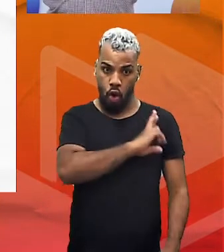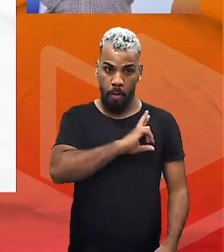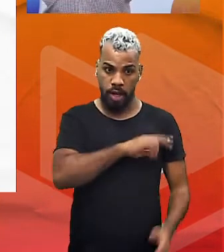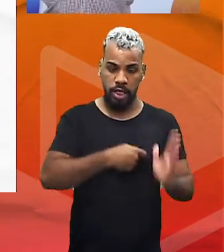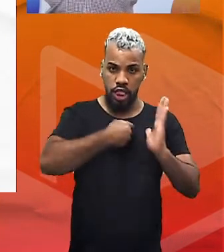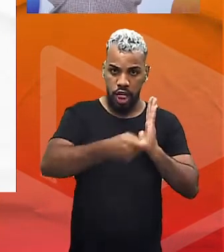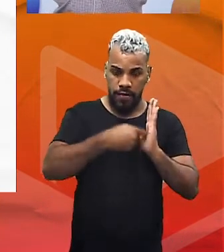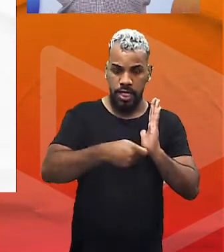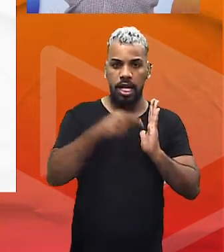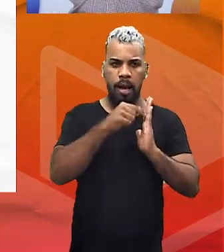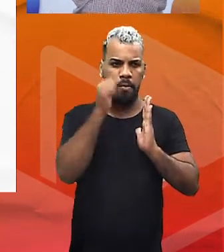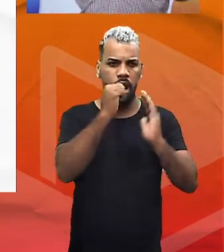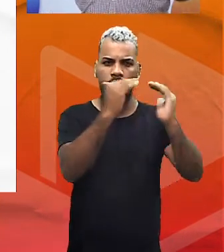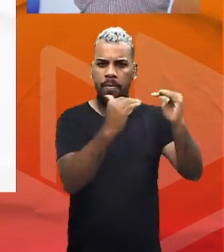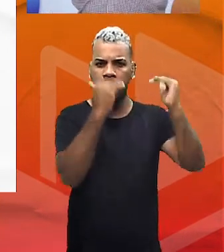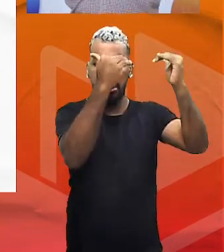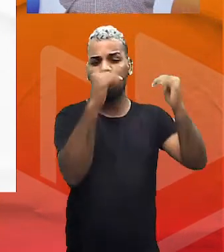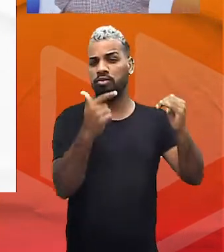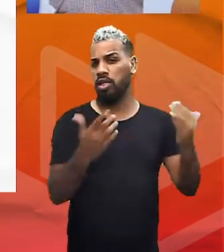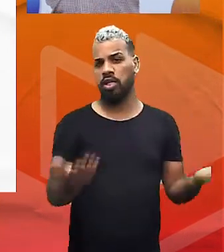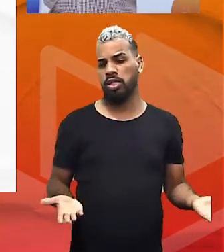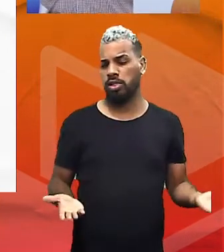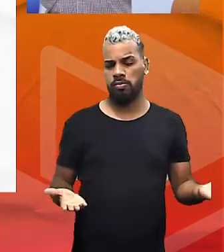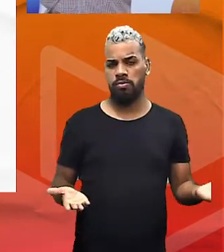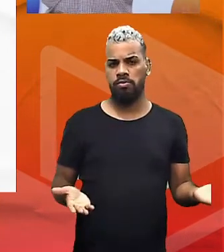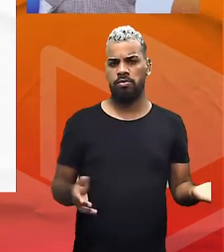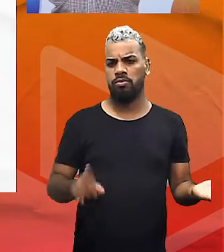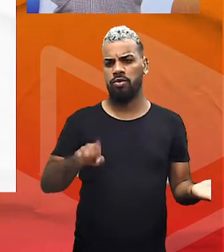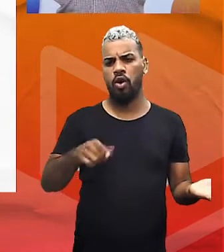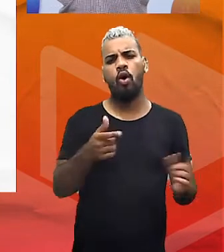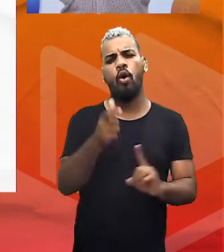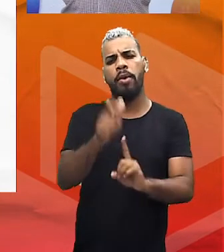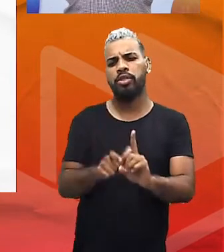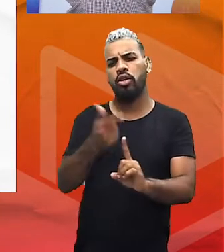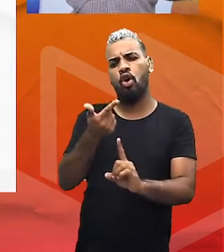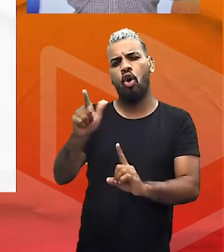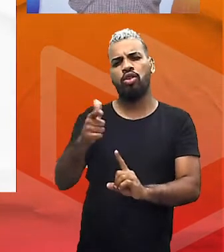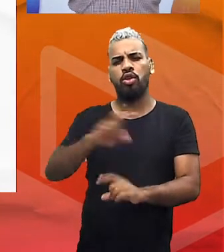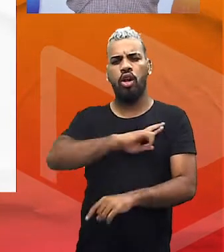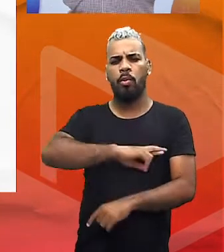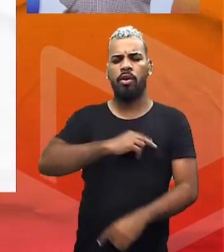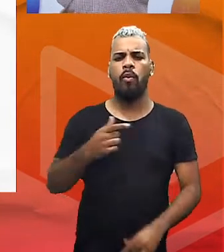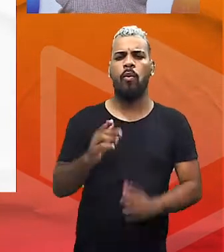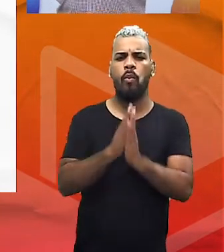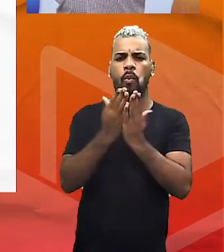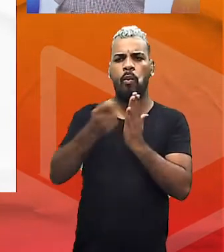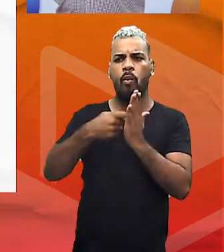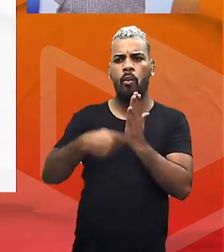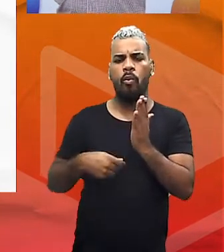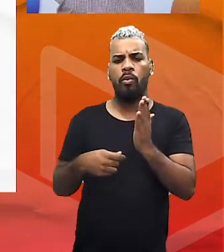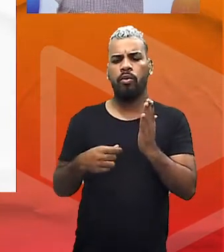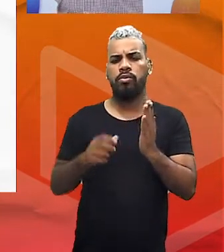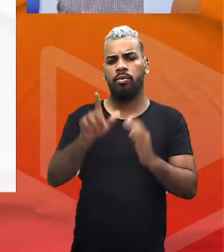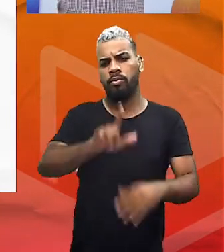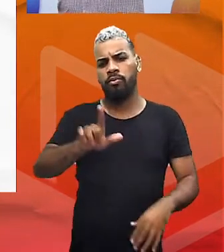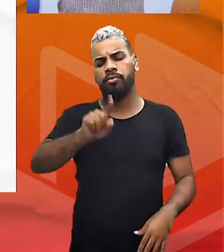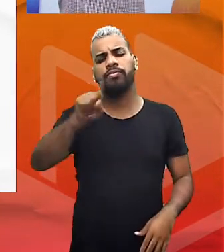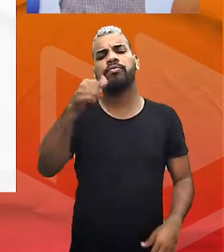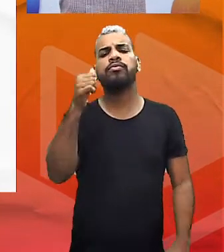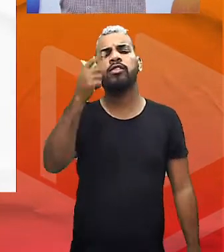entendeu? Como Carolina, da Moreninha, e outras personagens românticas, né, que eram vistas como